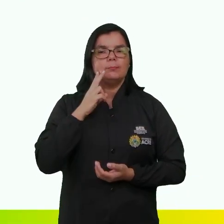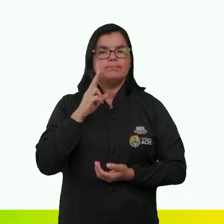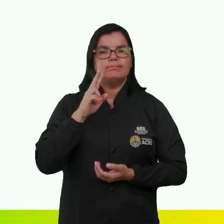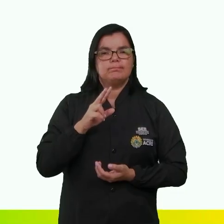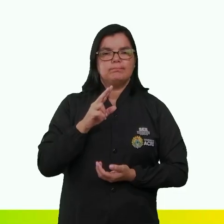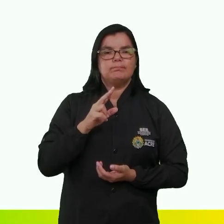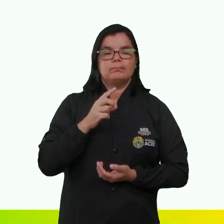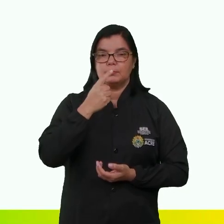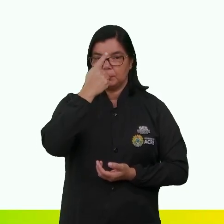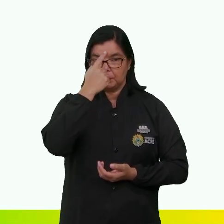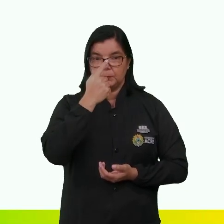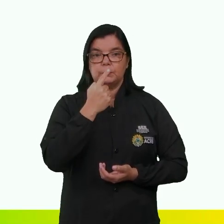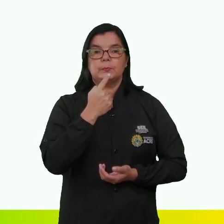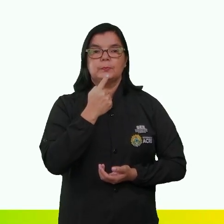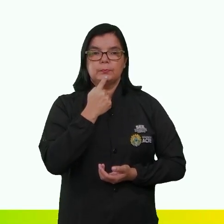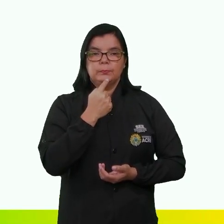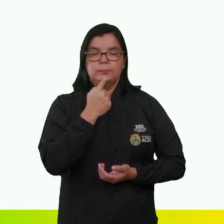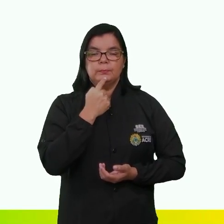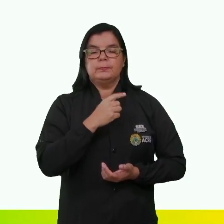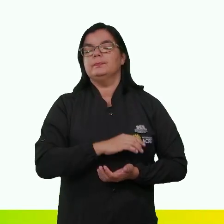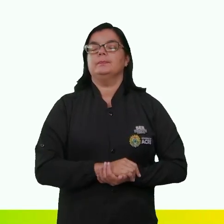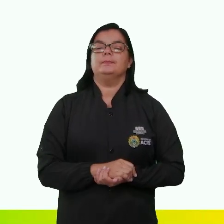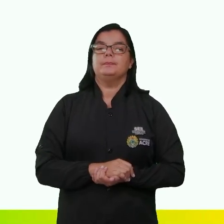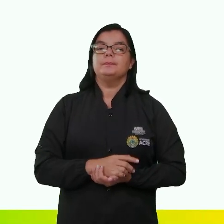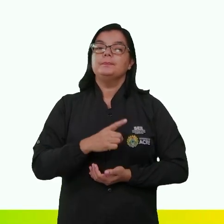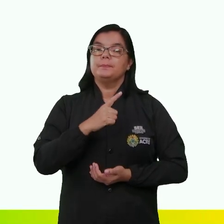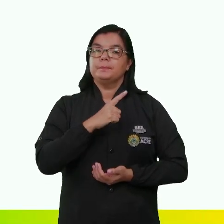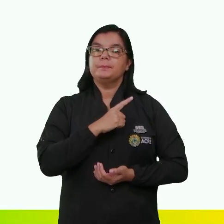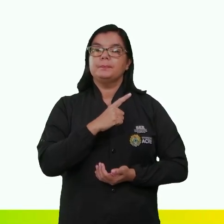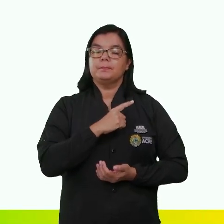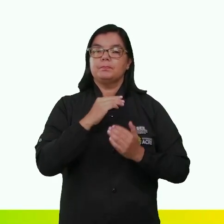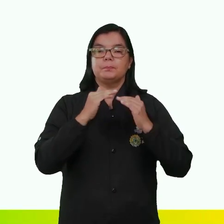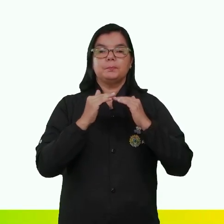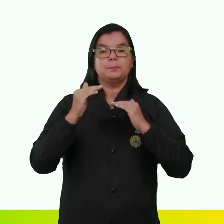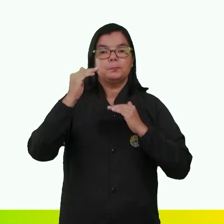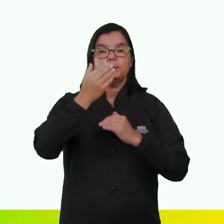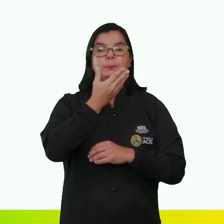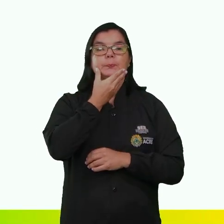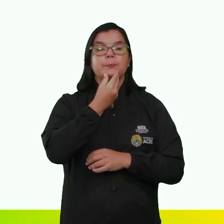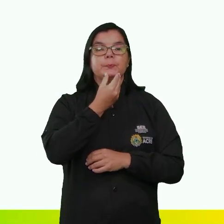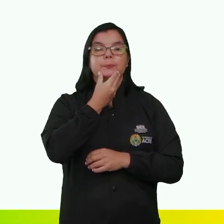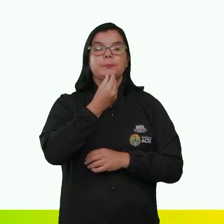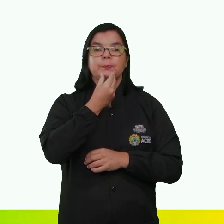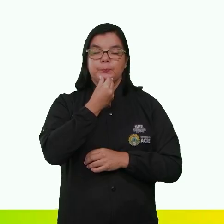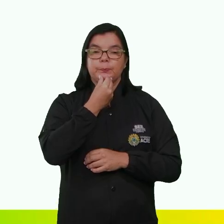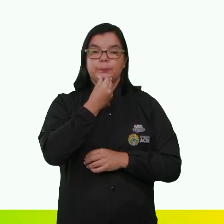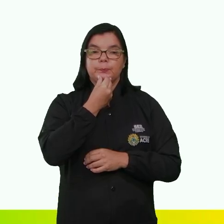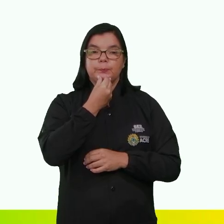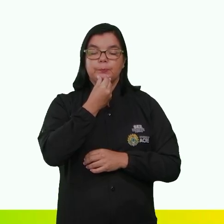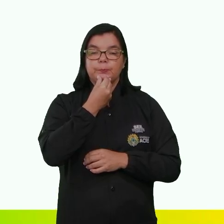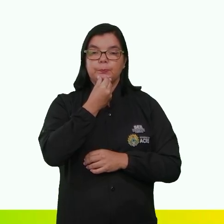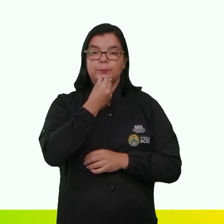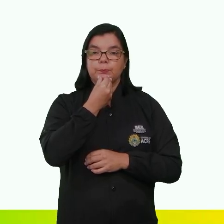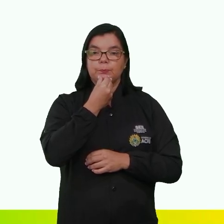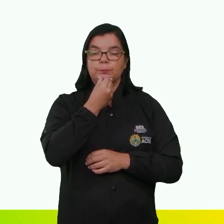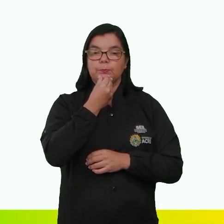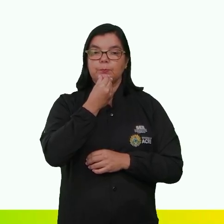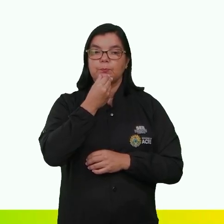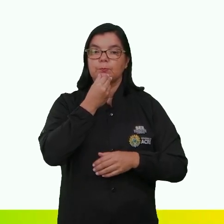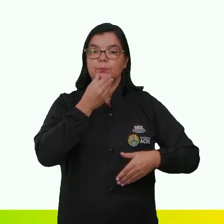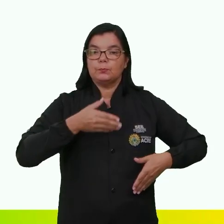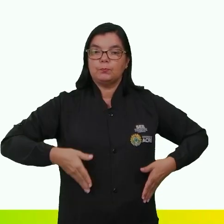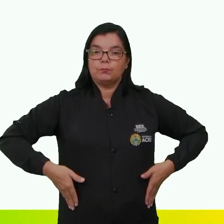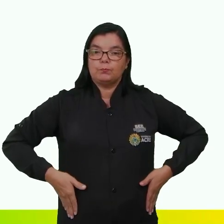observa nessa imagem, existe uma imagem maior de um homem com as mãos nos